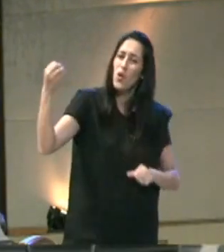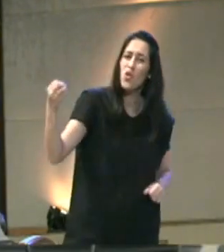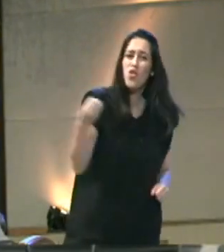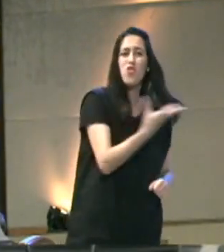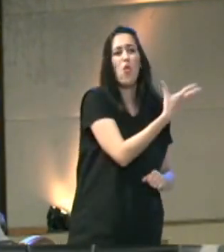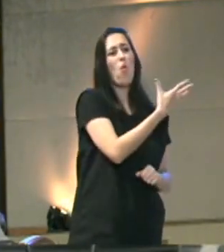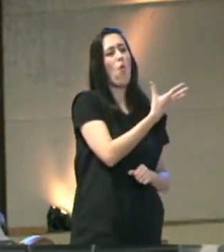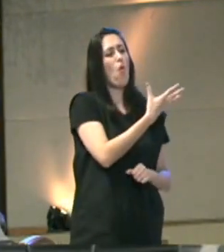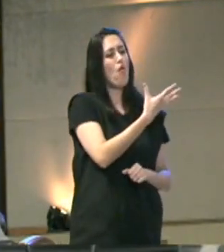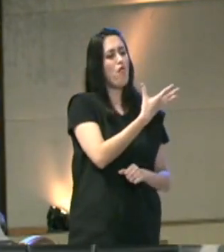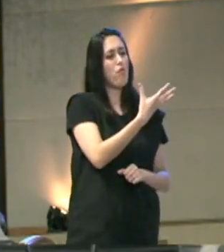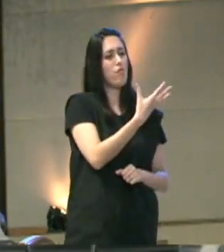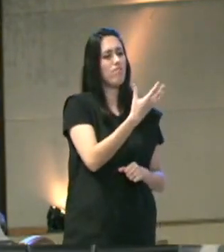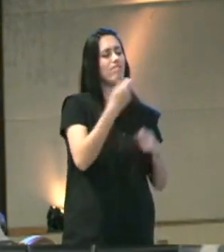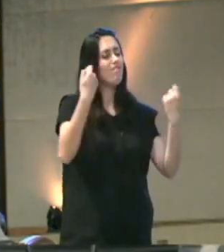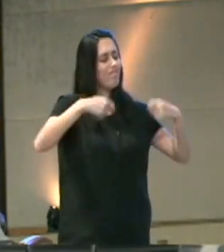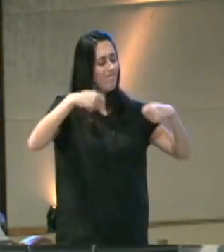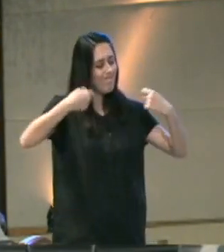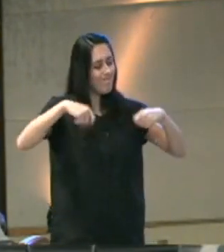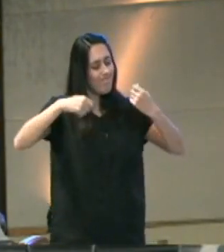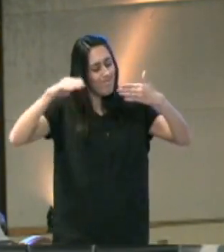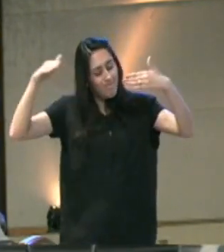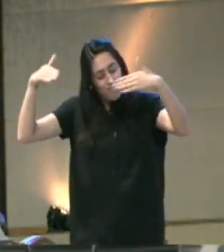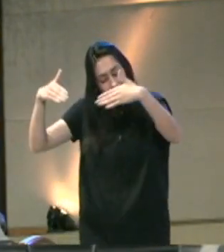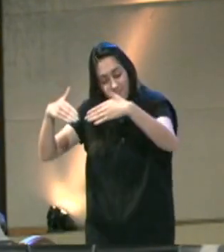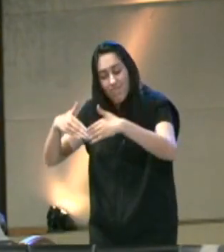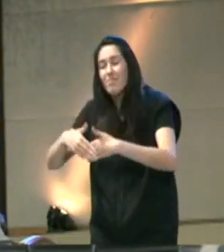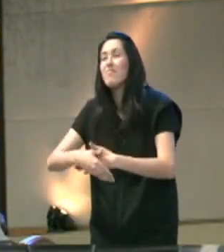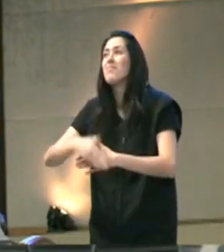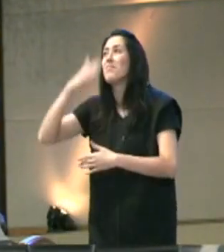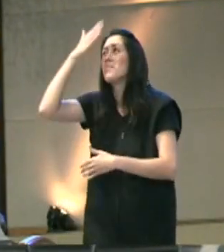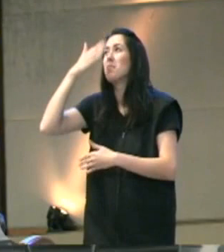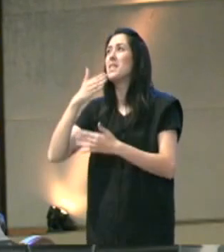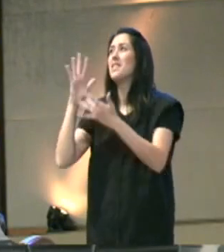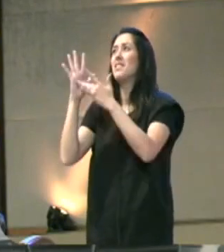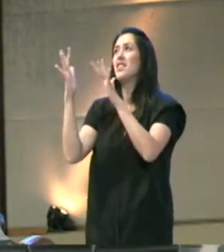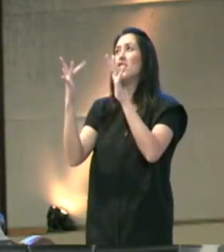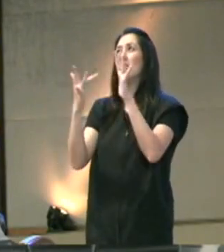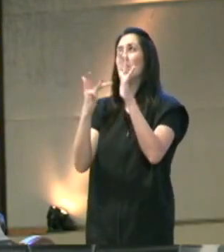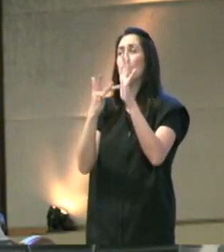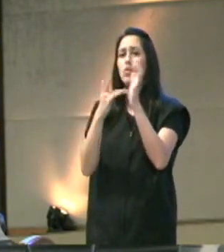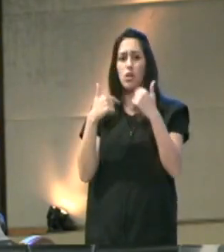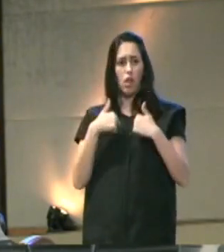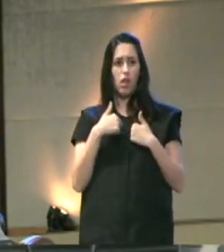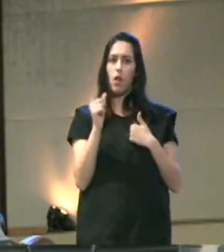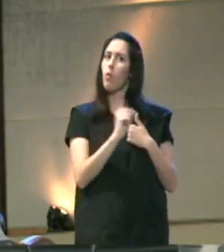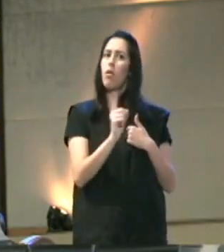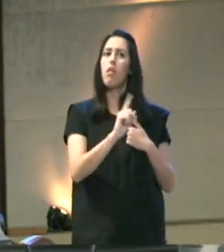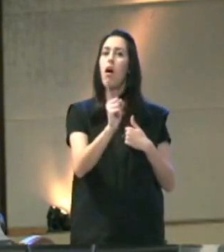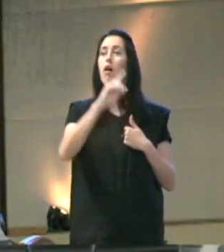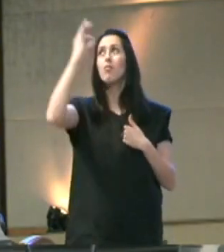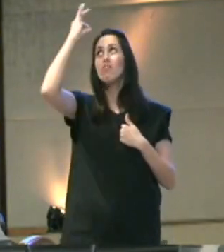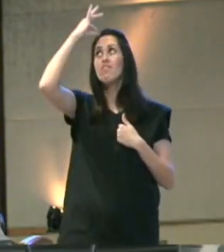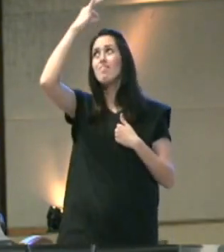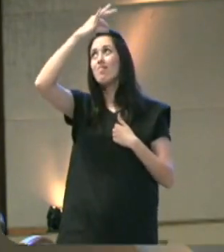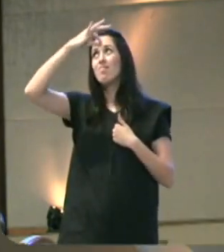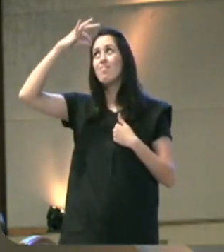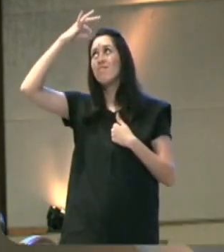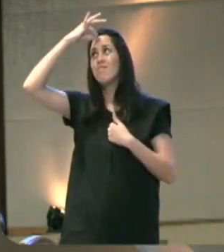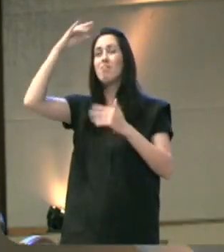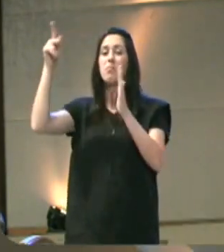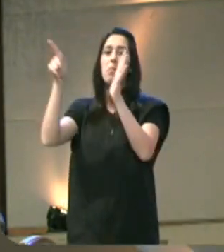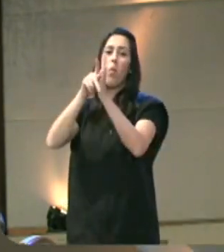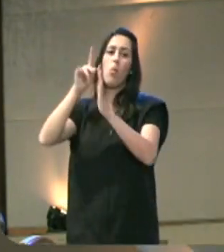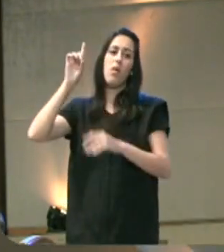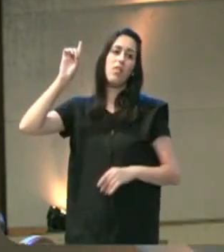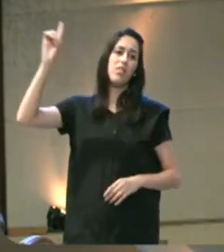levar cativo, prisioneiro à presença de Jesus. Não sou eu que faço isso, é o Espírito de Deus. E a gente se